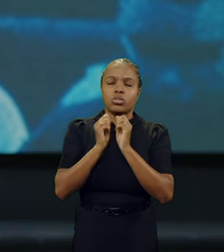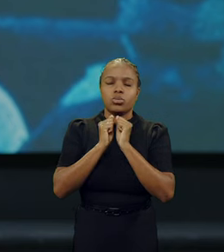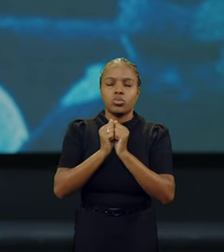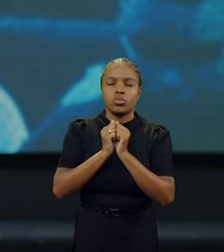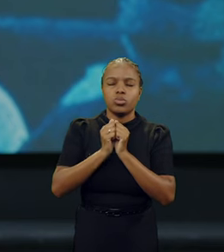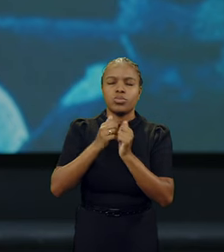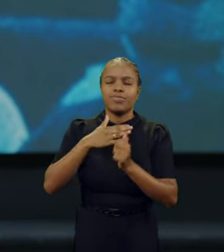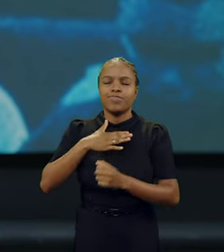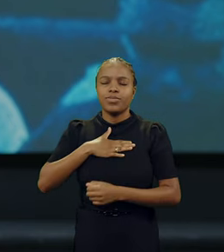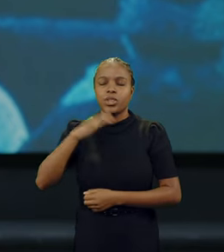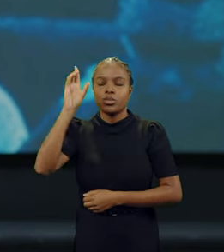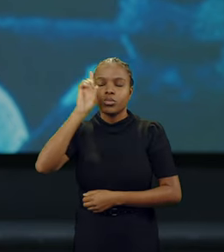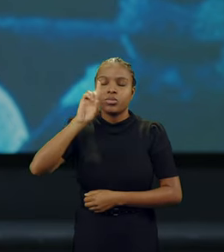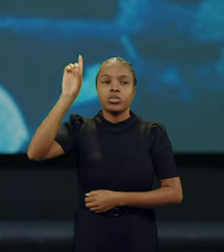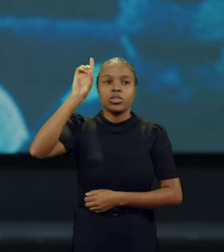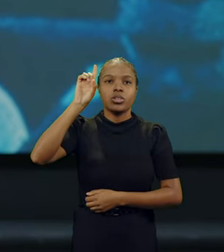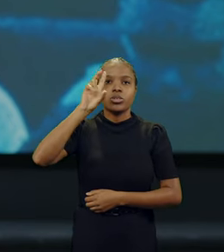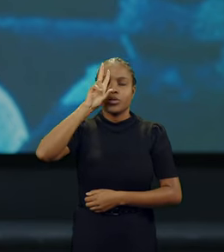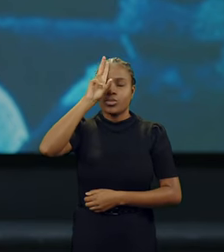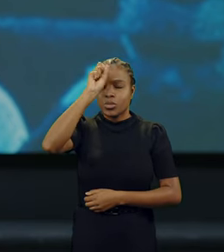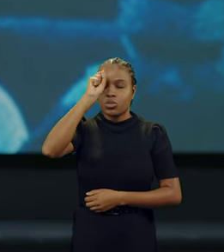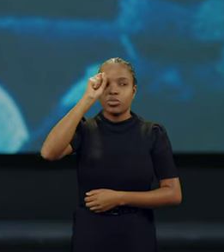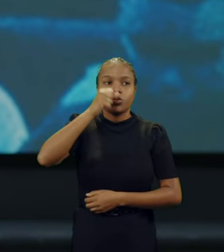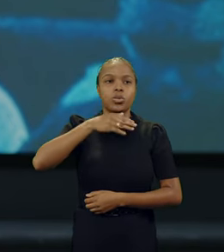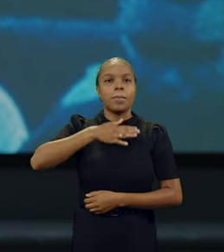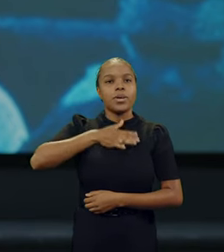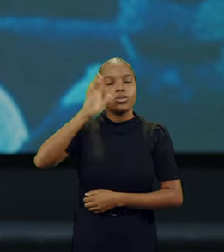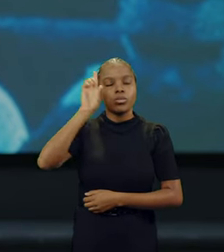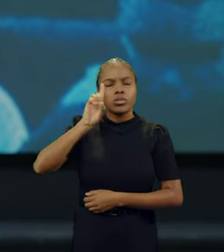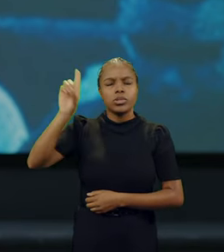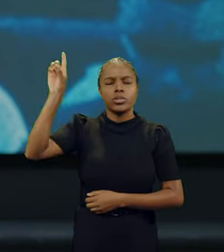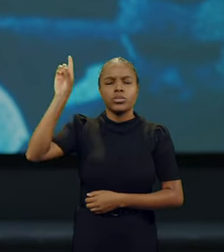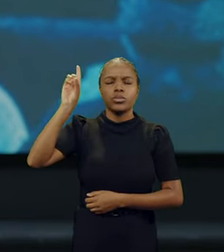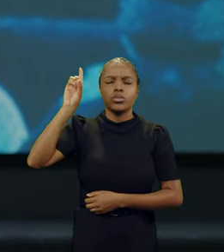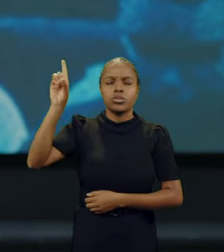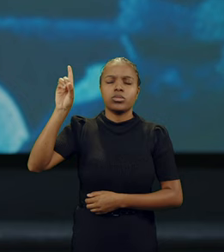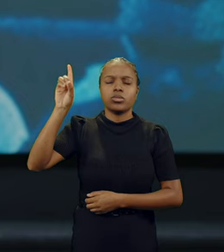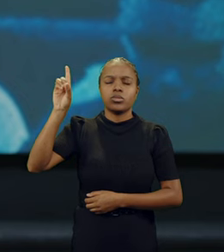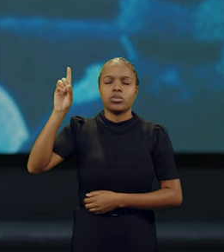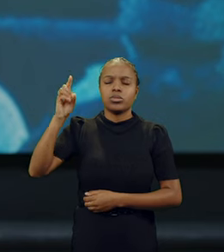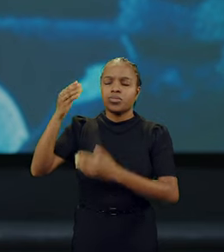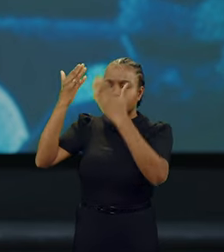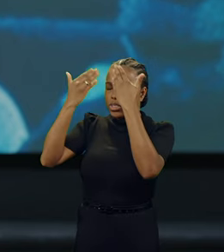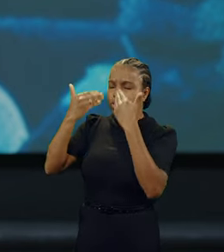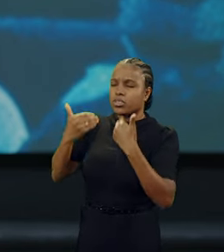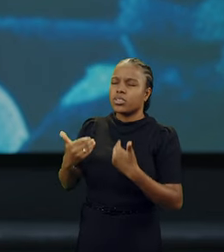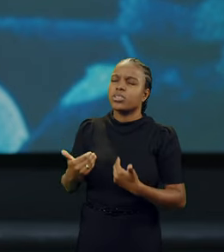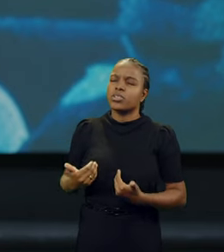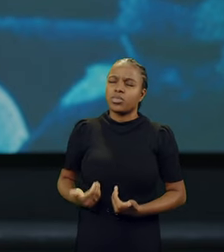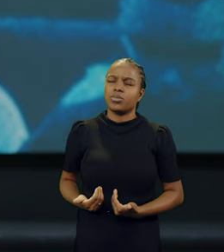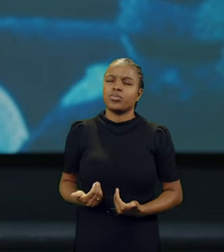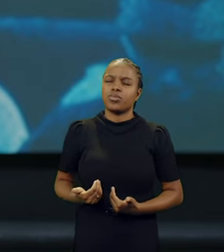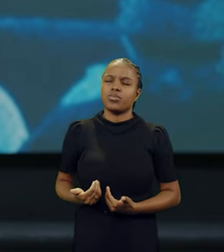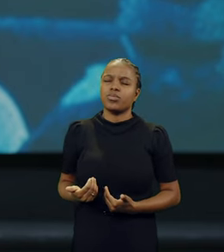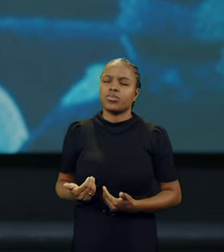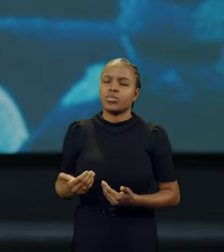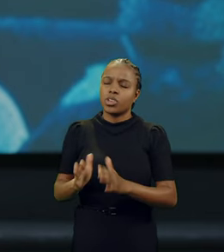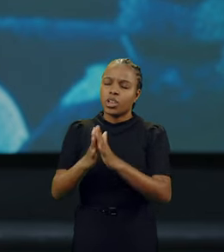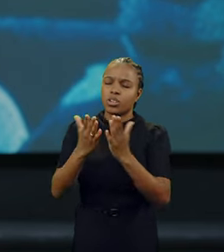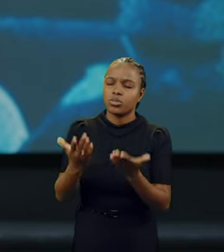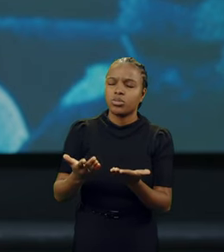Deus, não, mais forte, meu Deus, eis aqui a sua